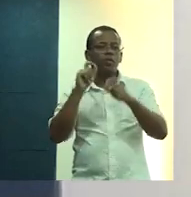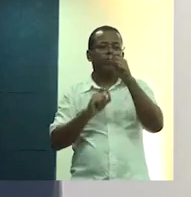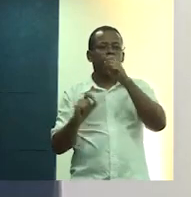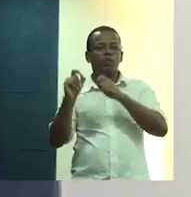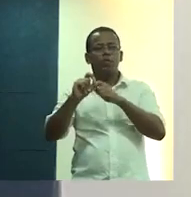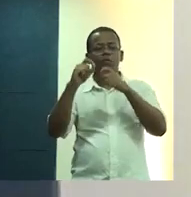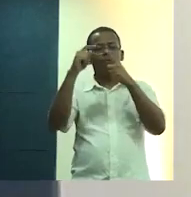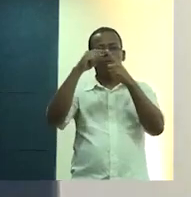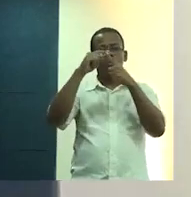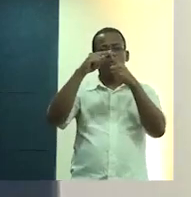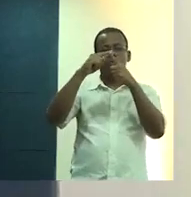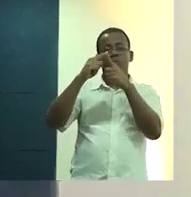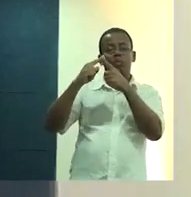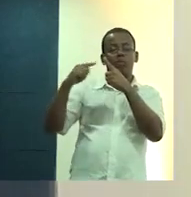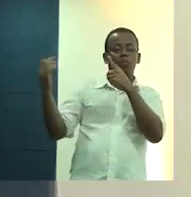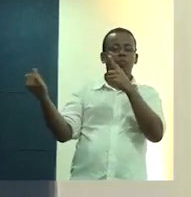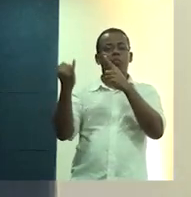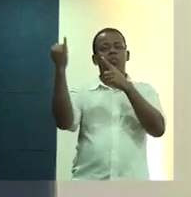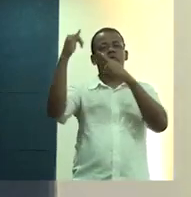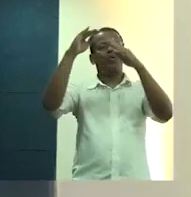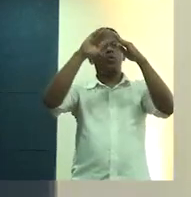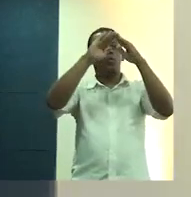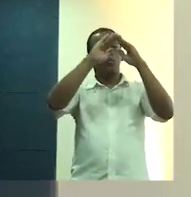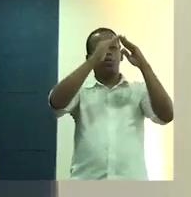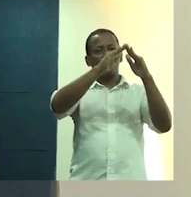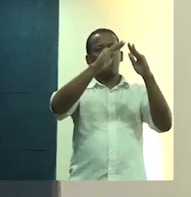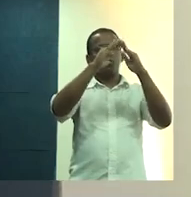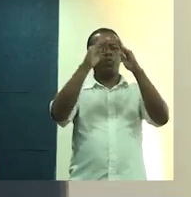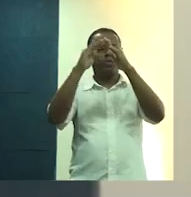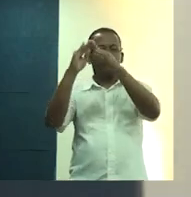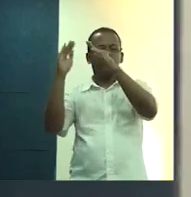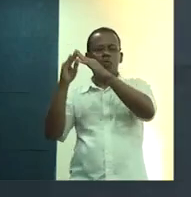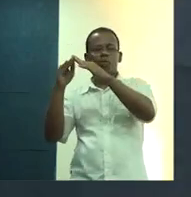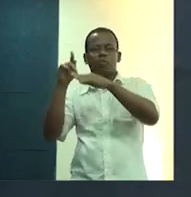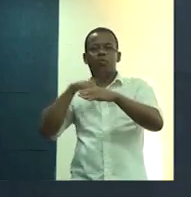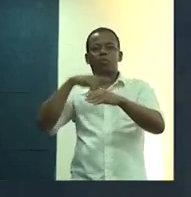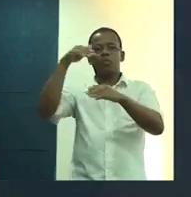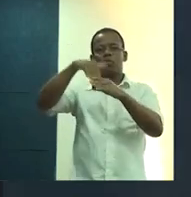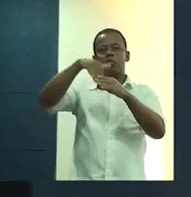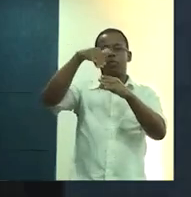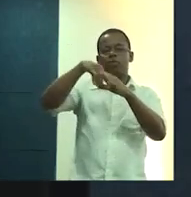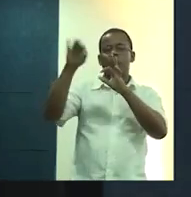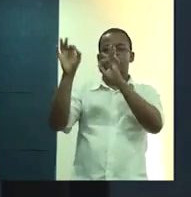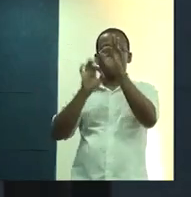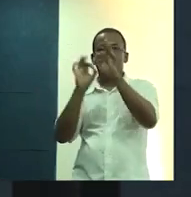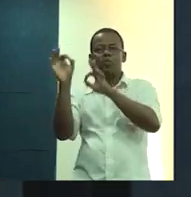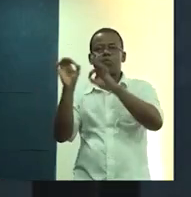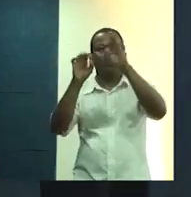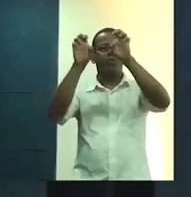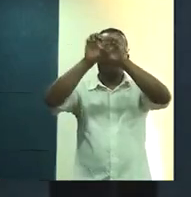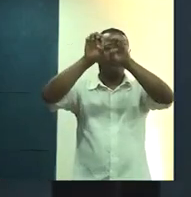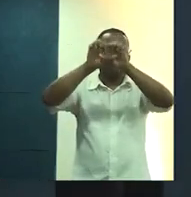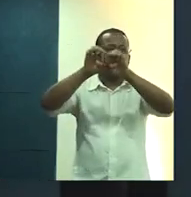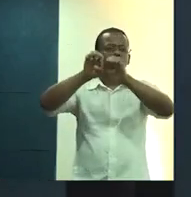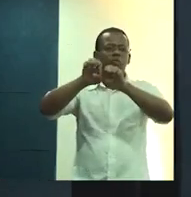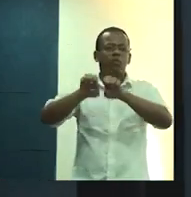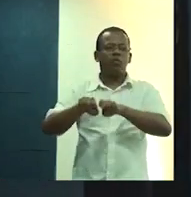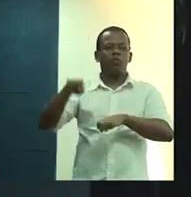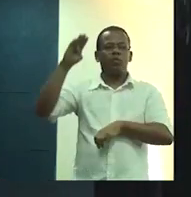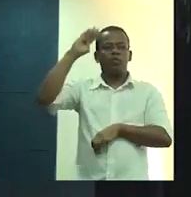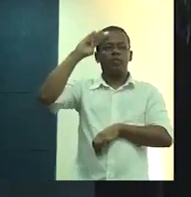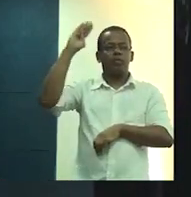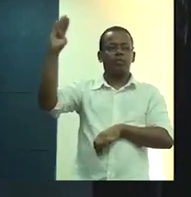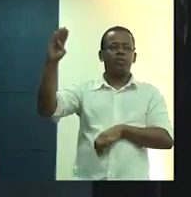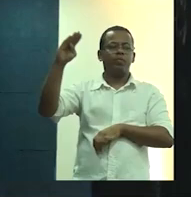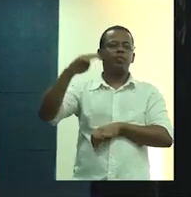um eixo fundante né da infraestrutura urbana que ele parte da eleição dessas componentes de infraestrutura como componentes